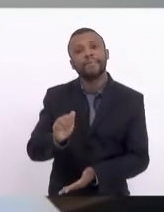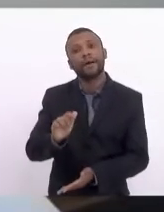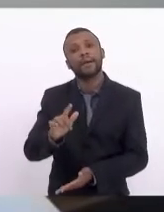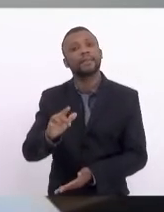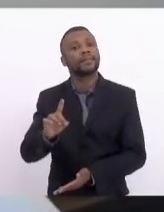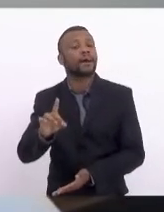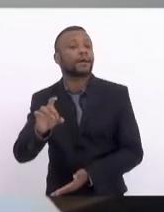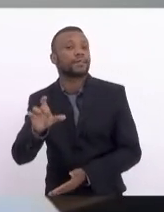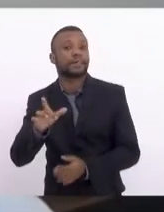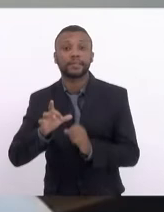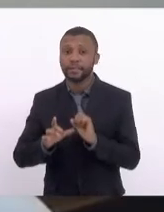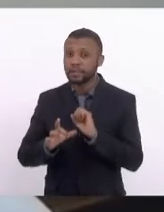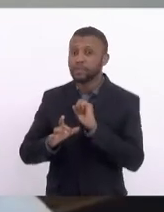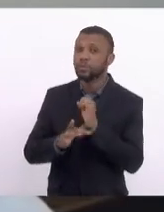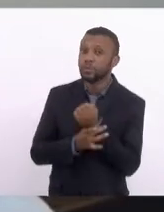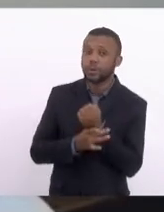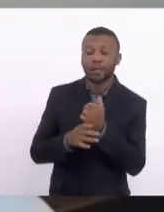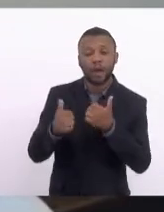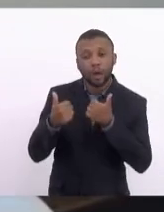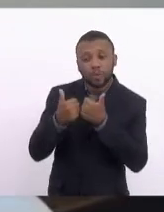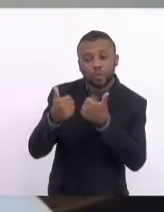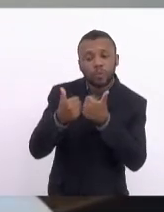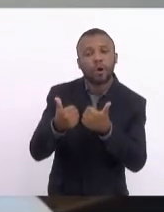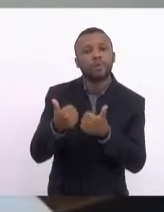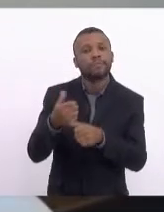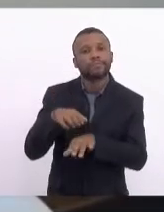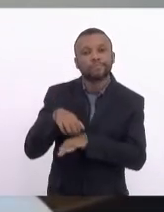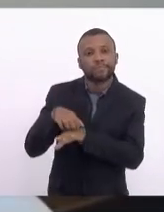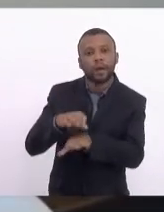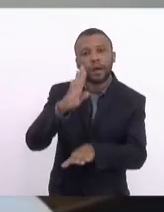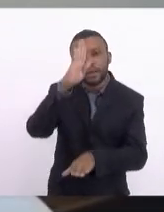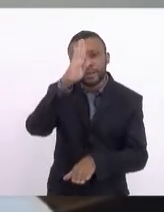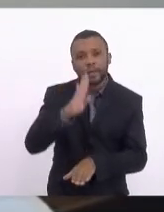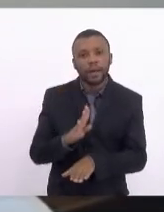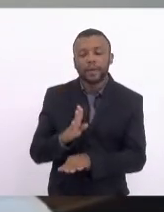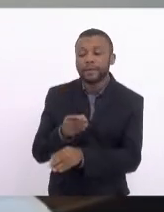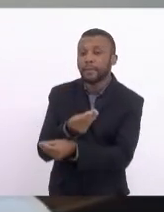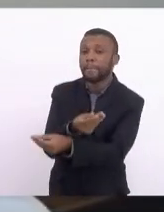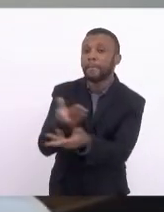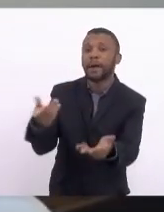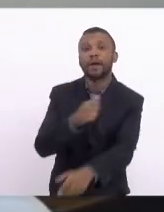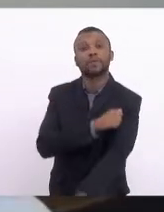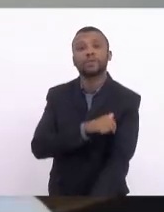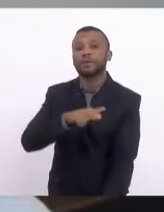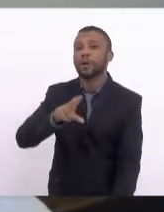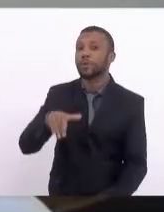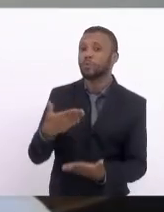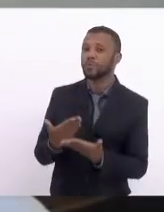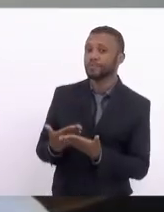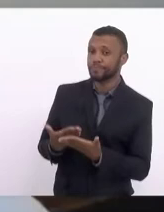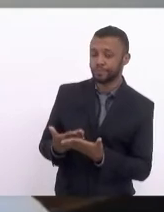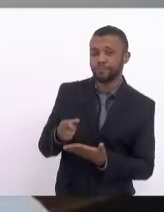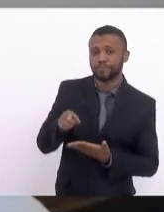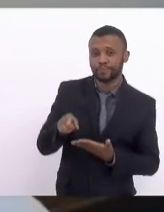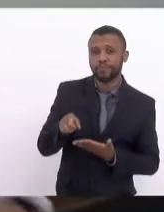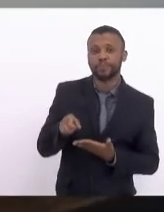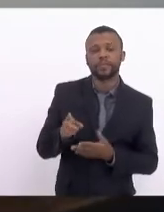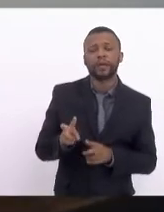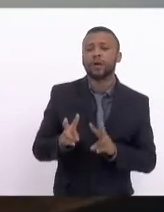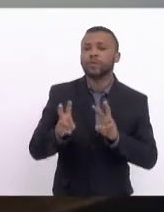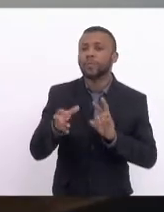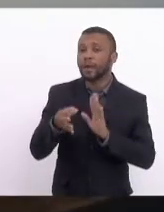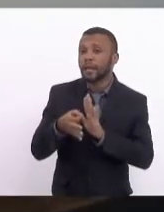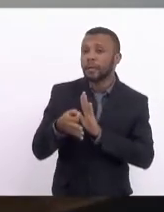assegura a gratuidade da passagem para os estudantes, sob a alegação de que